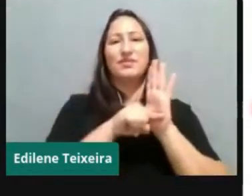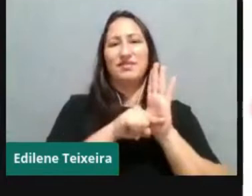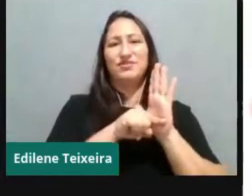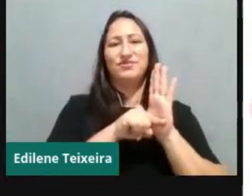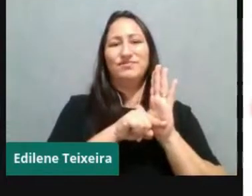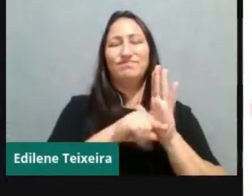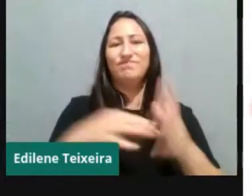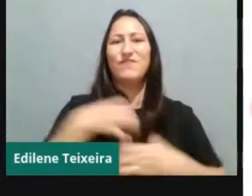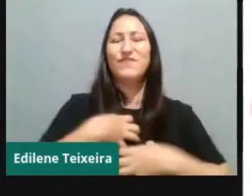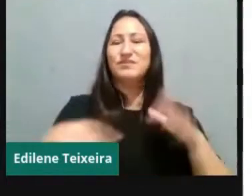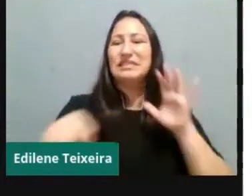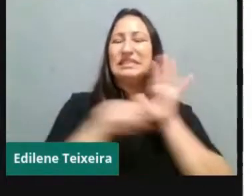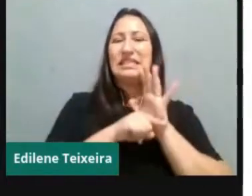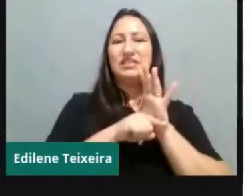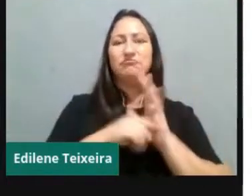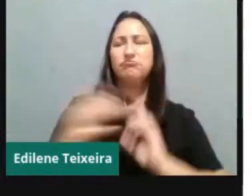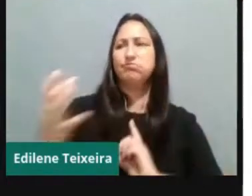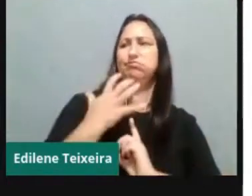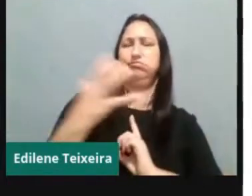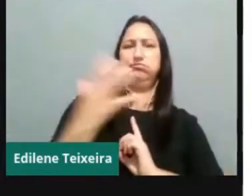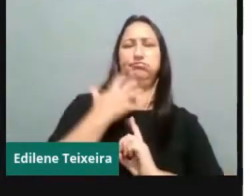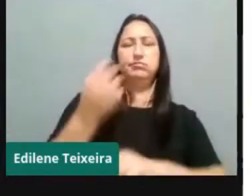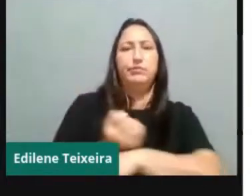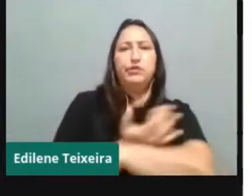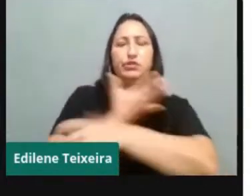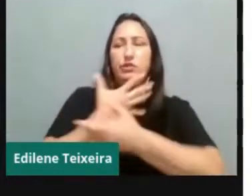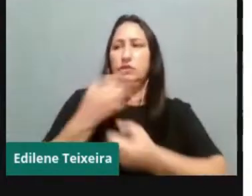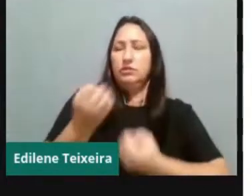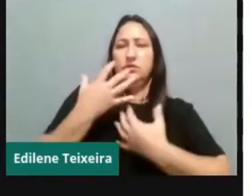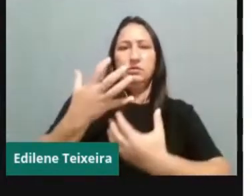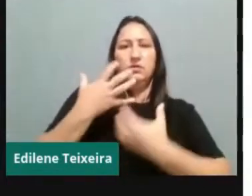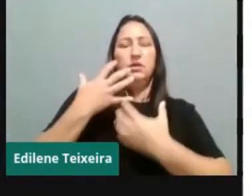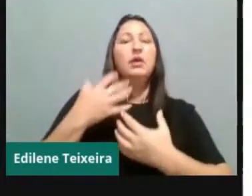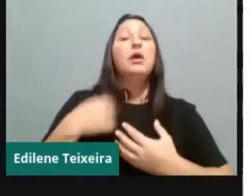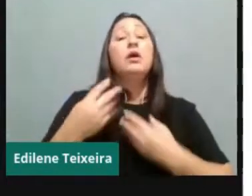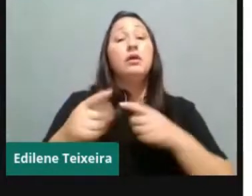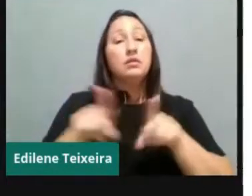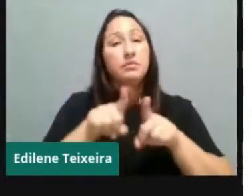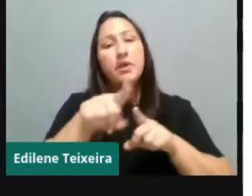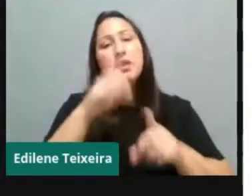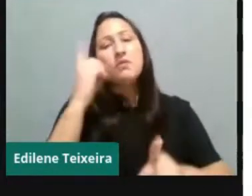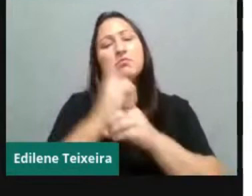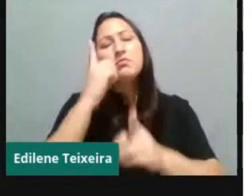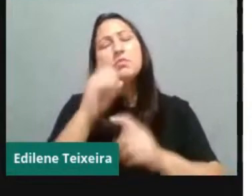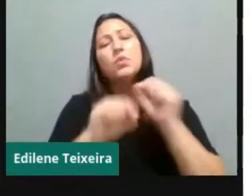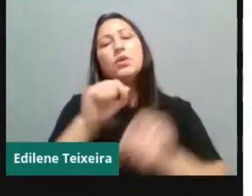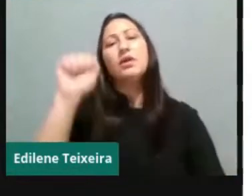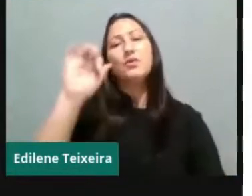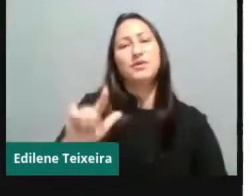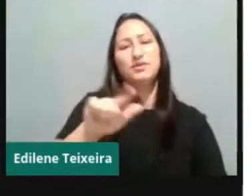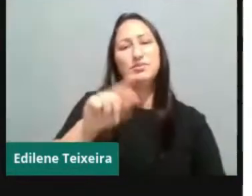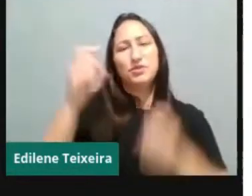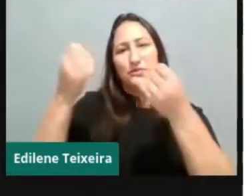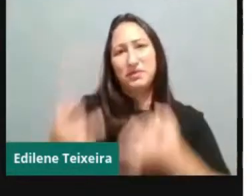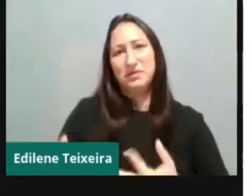vivencia as emoções negativas no cotidiano, e esse é o predito pelo algoritmo de reconhecimento de padrão, de machine learning. Existe uma